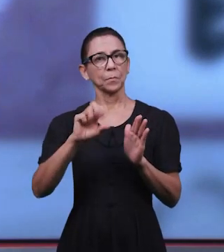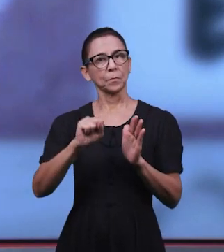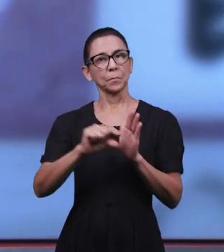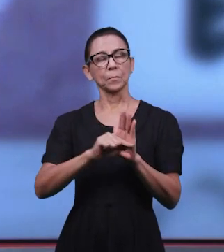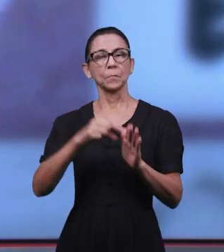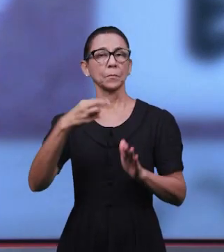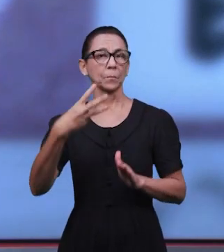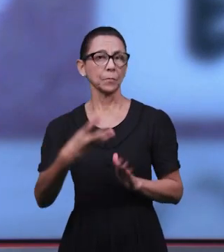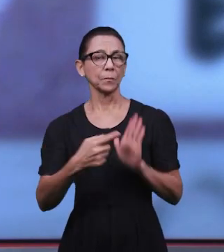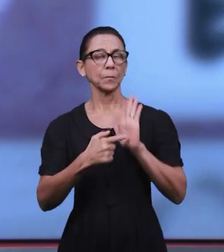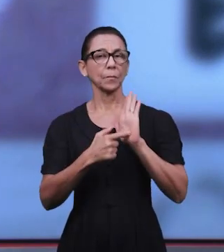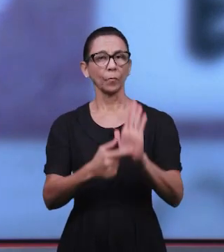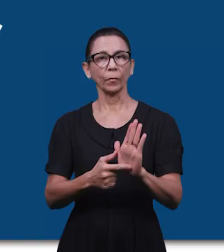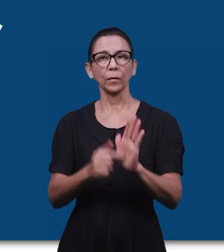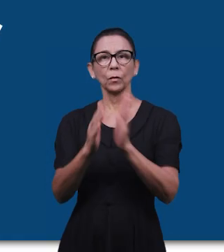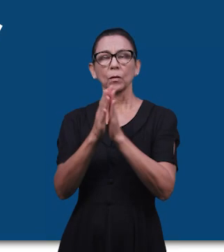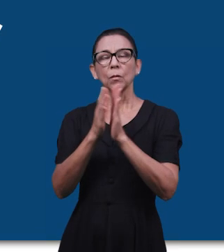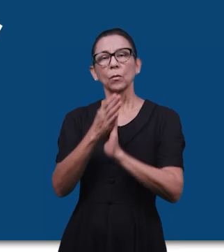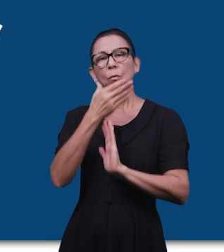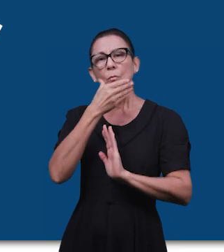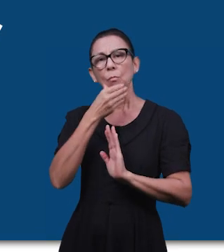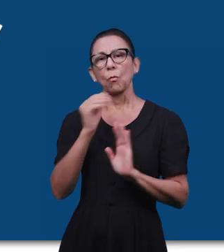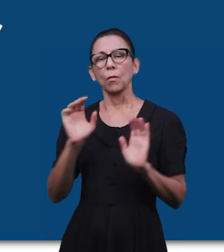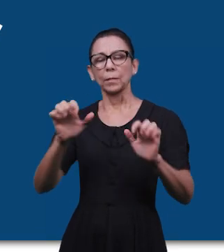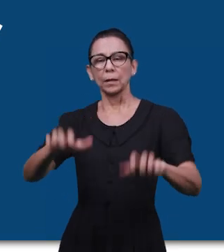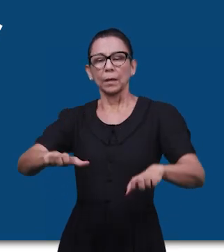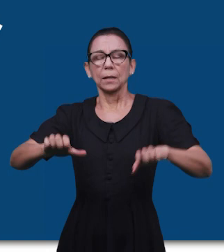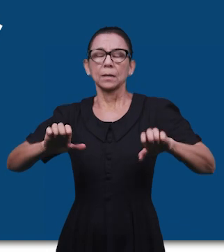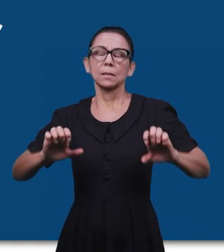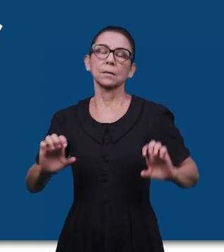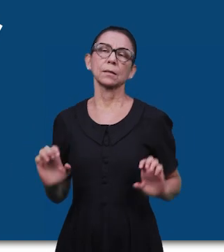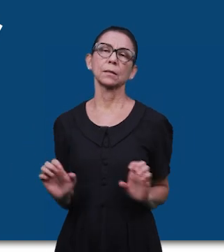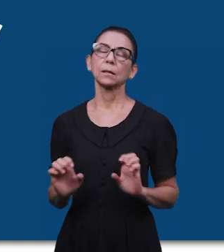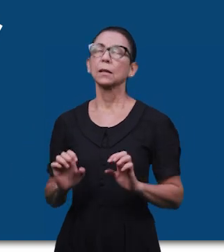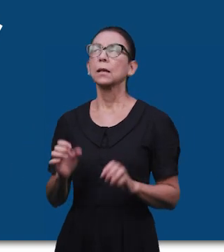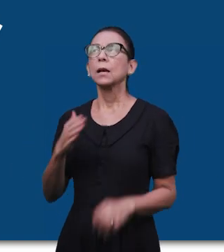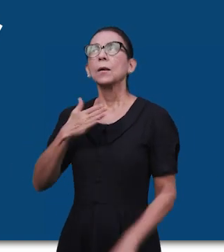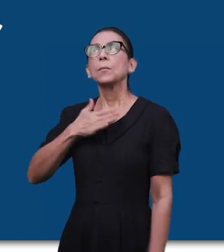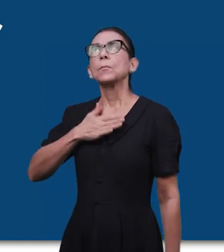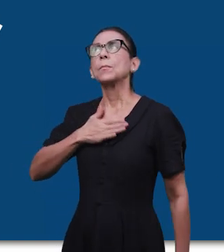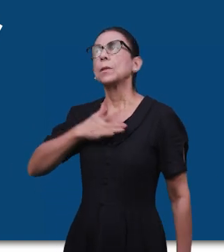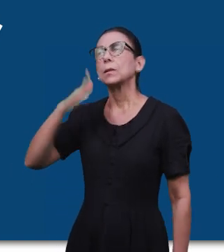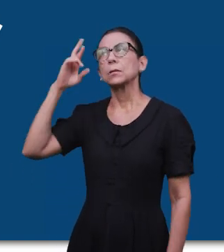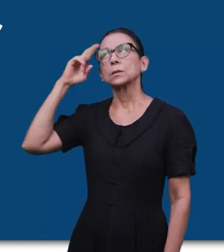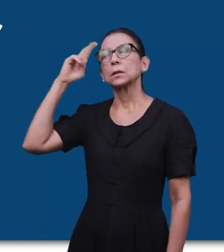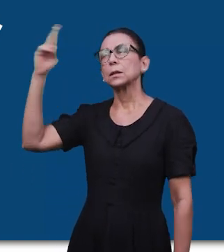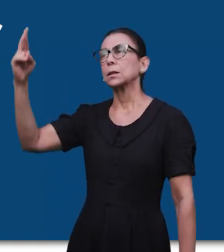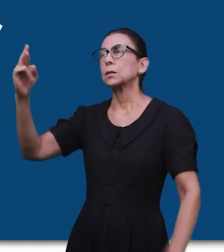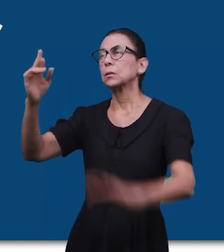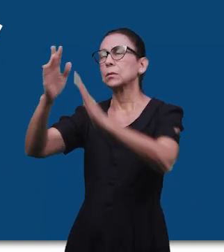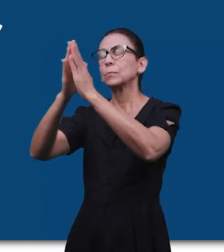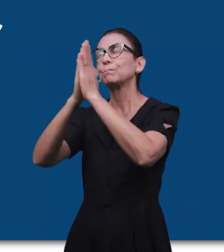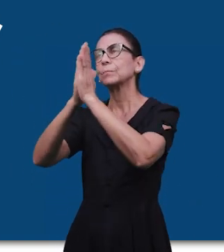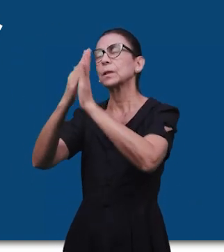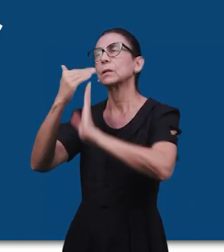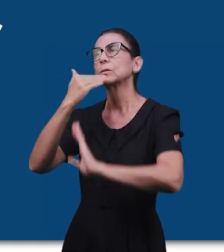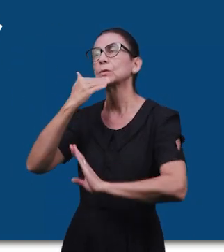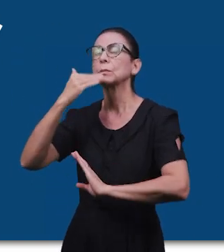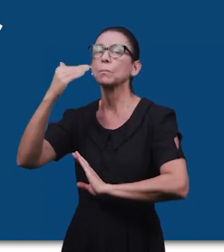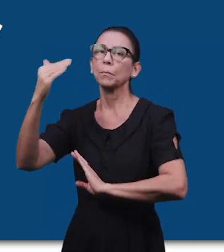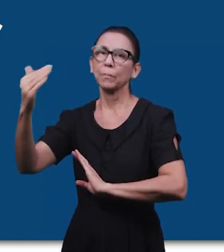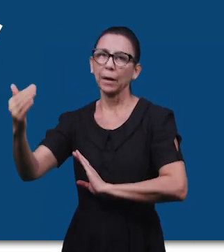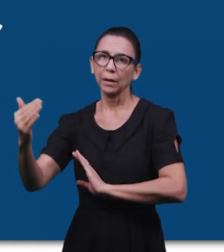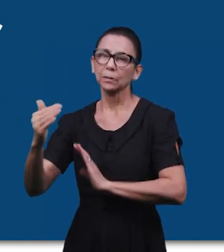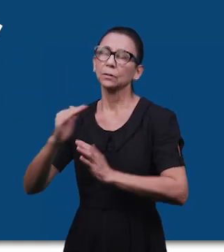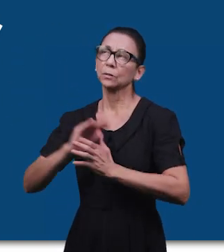registra a oração de Ezequias. E disse: Ah, Senhor, lembra-te, peço-te, que andei diante de